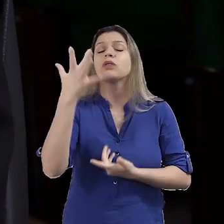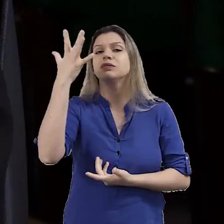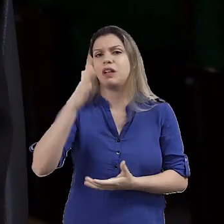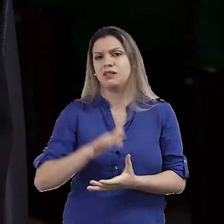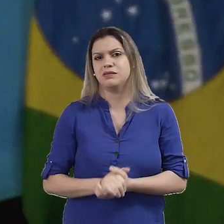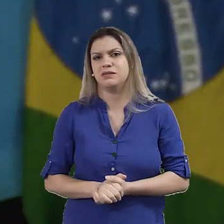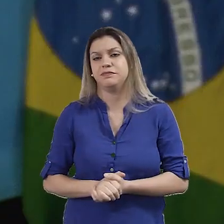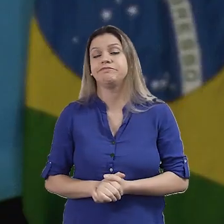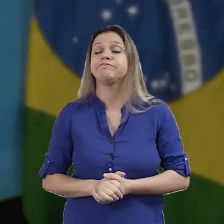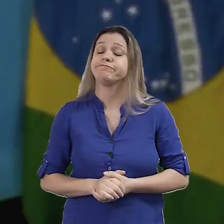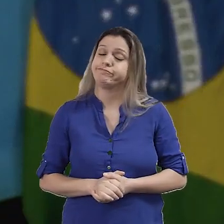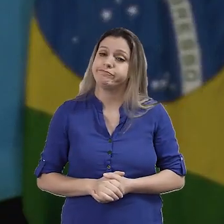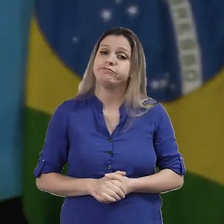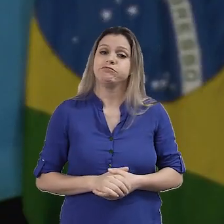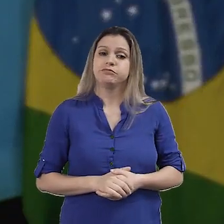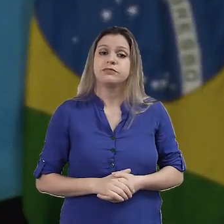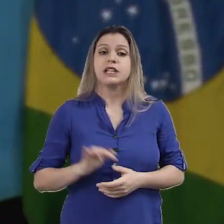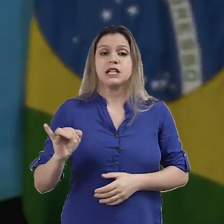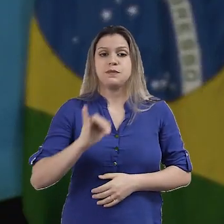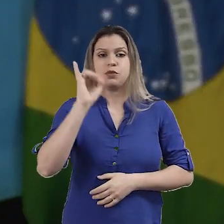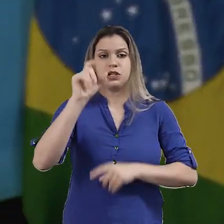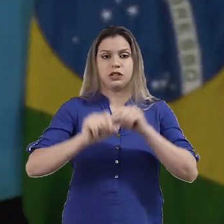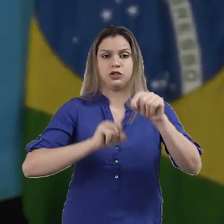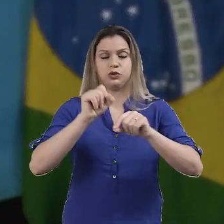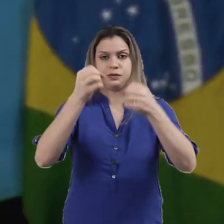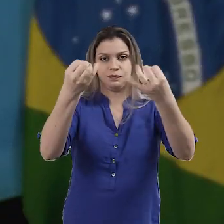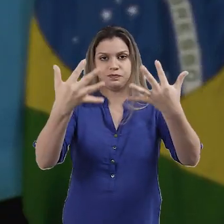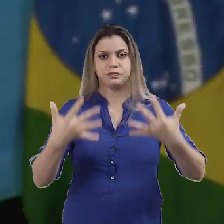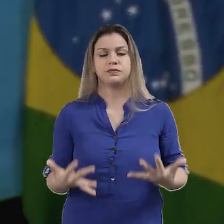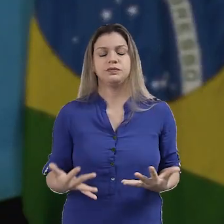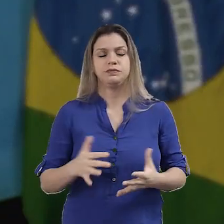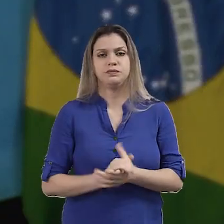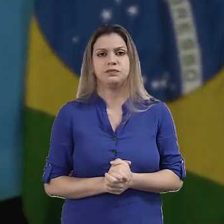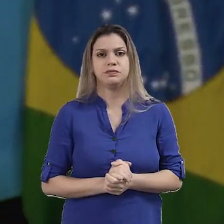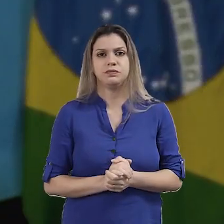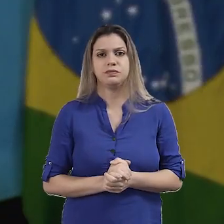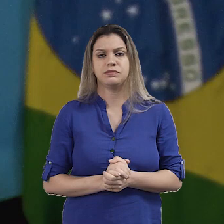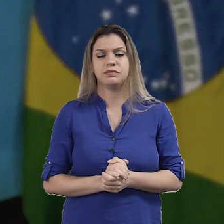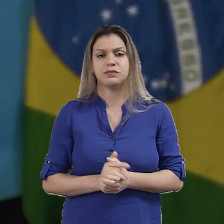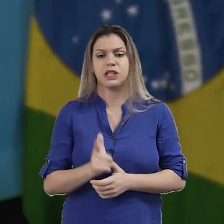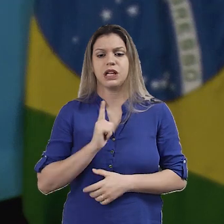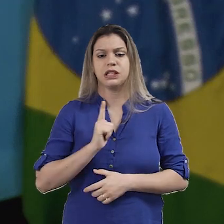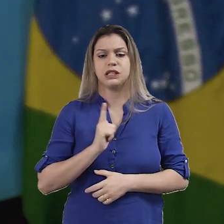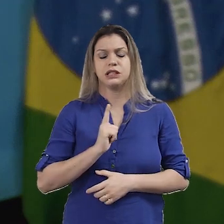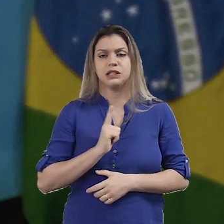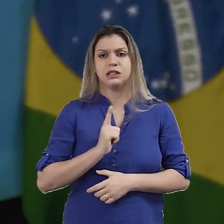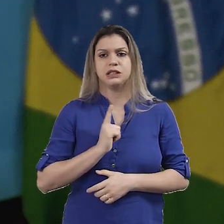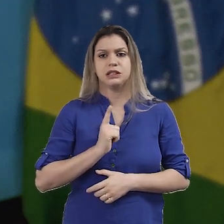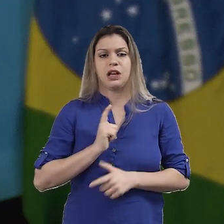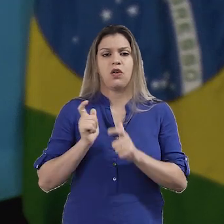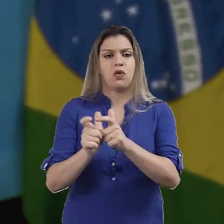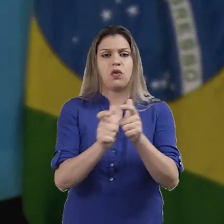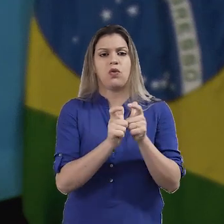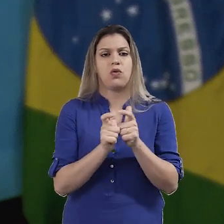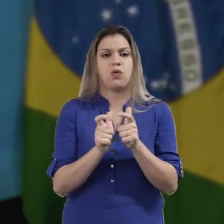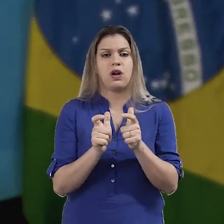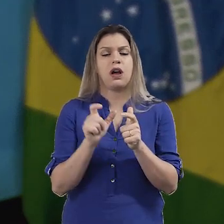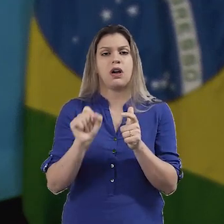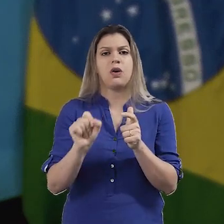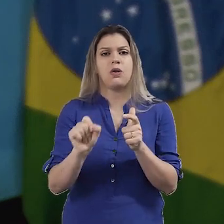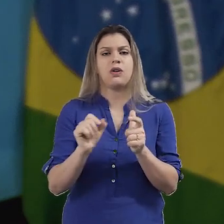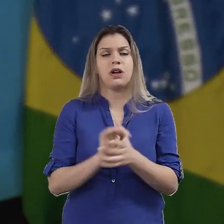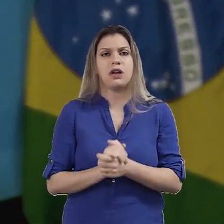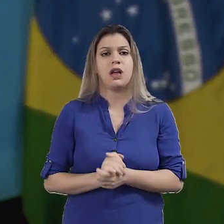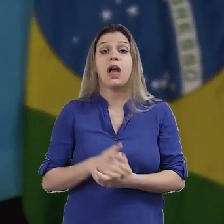que acontece? Então, é importante a gente entender que os órgãos possuem, e isso